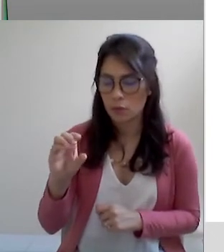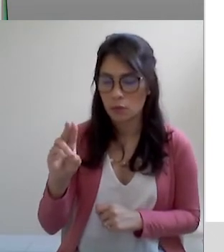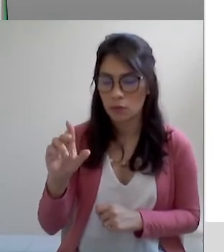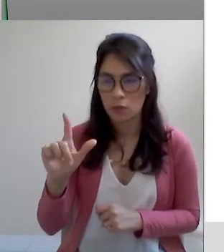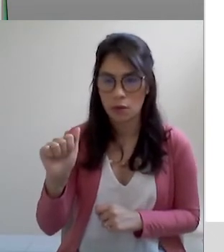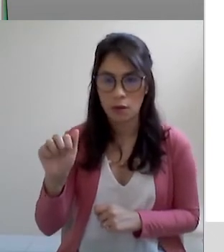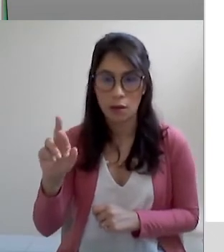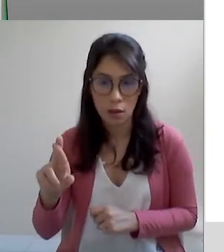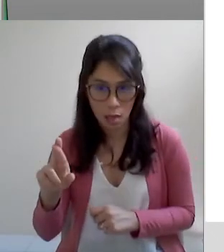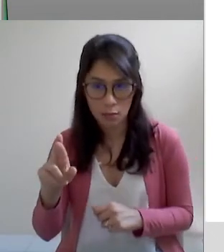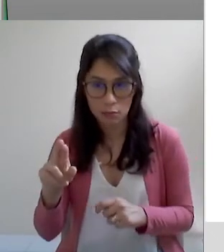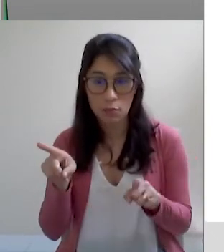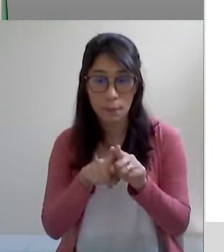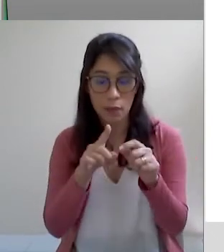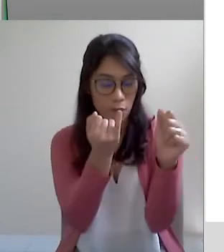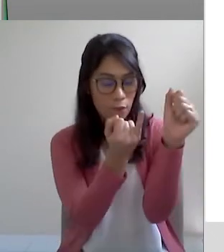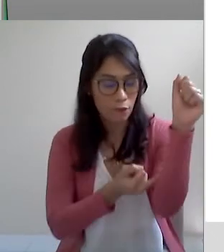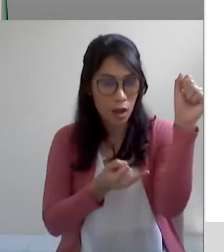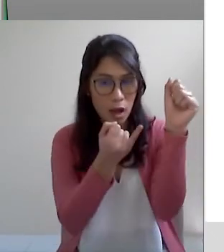pelas trabéculas ósseas.